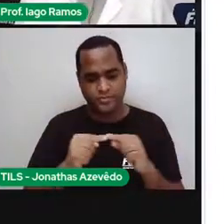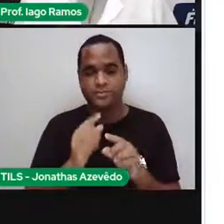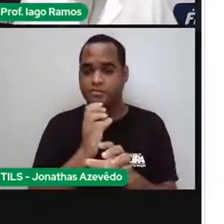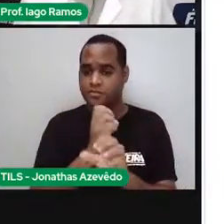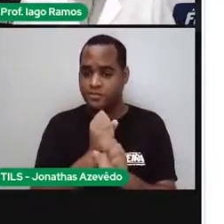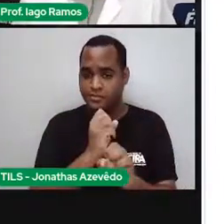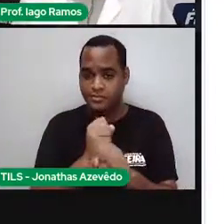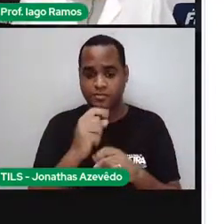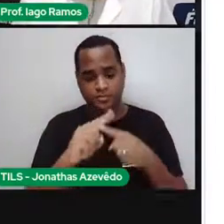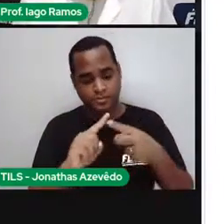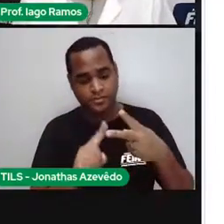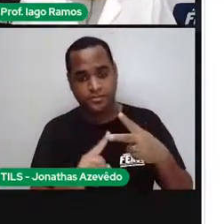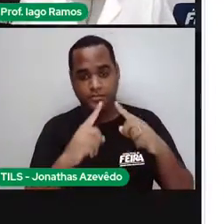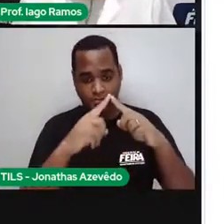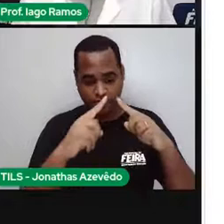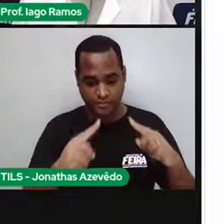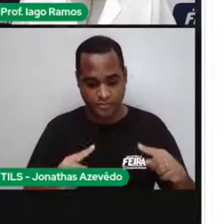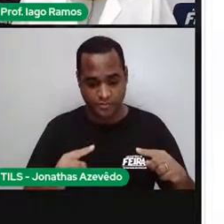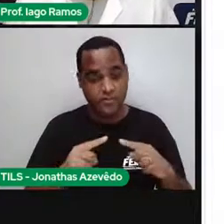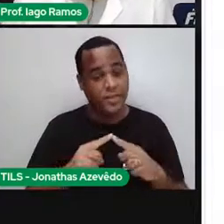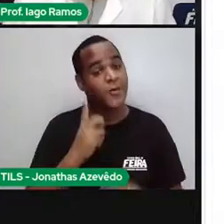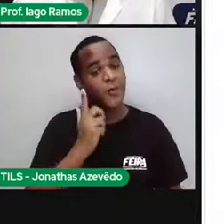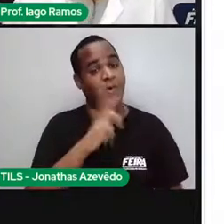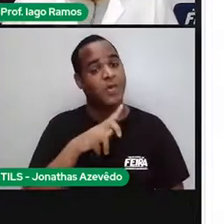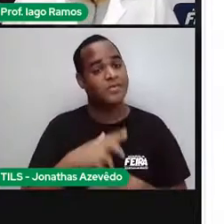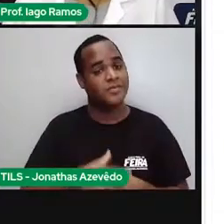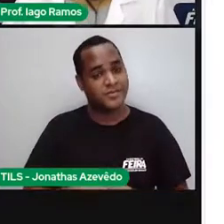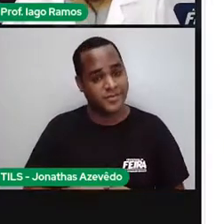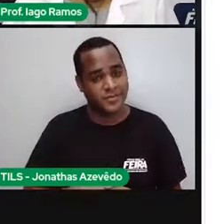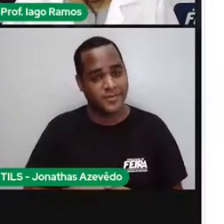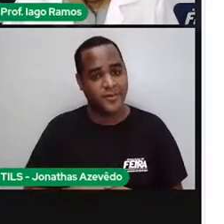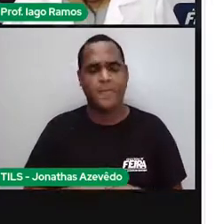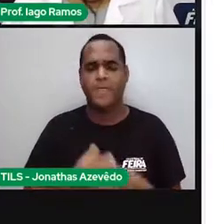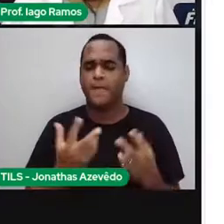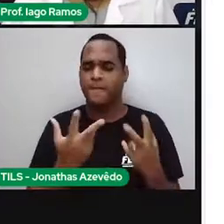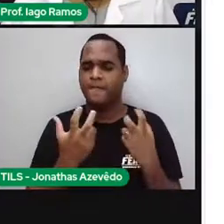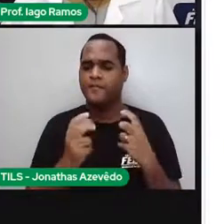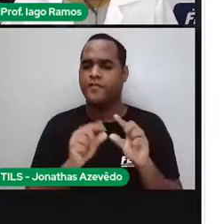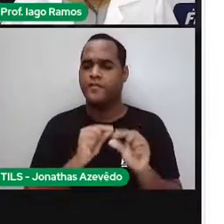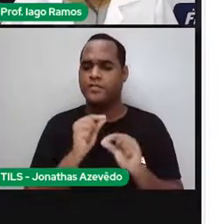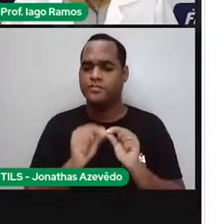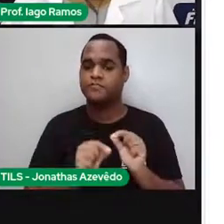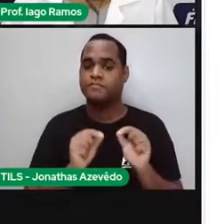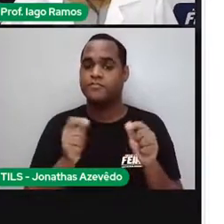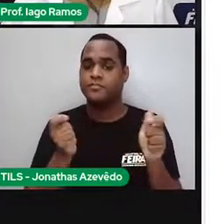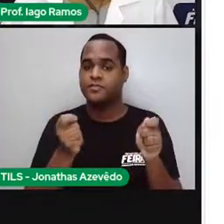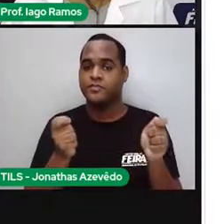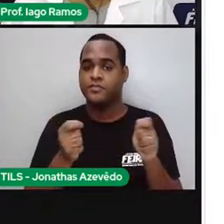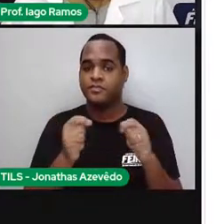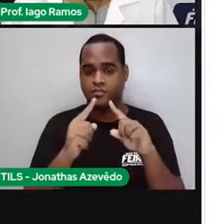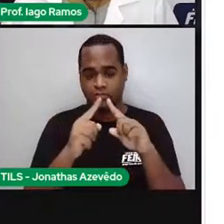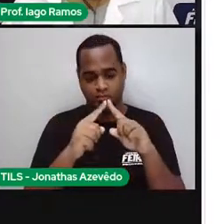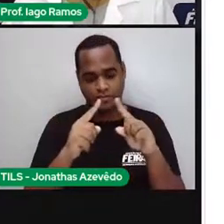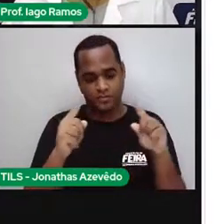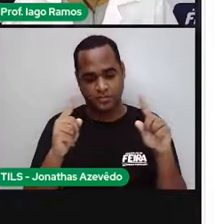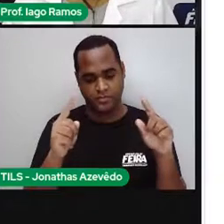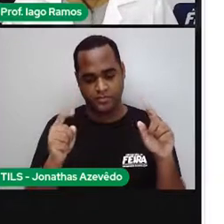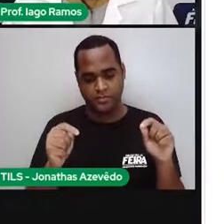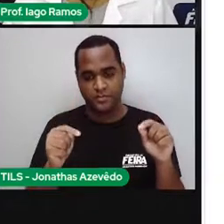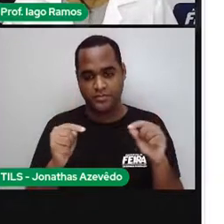em dois triângulos tem vejo o seguinte e quando eu divido vou colocar de novo